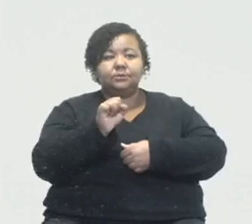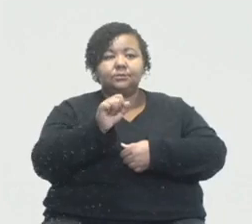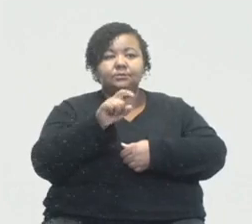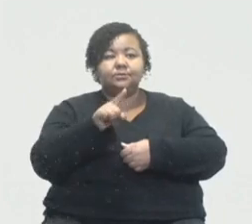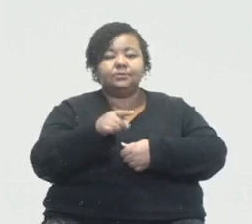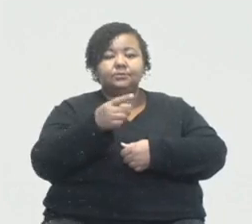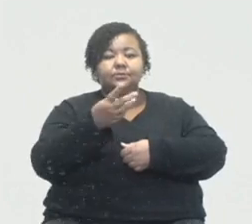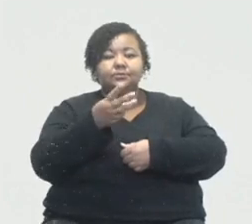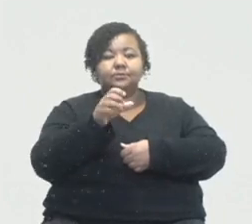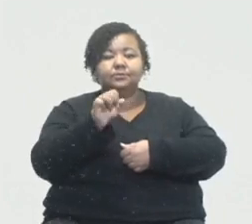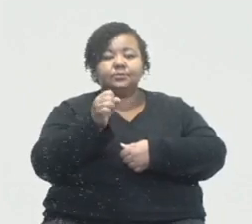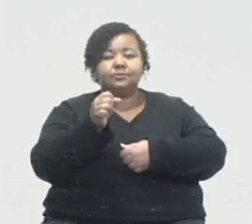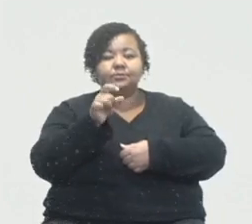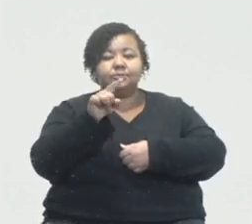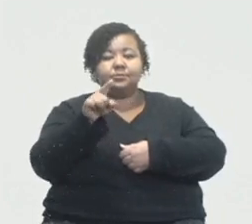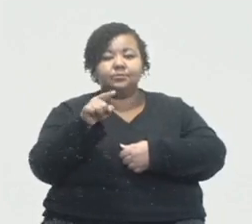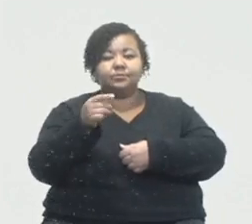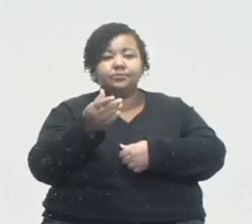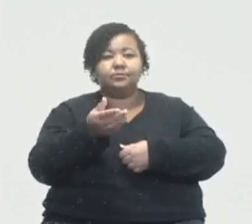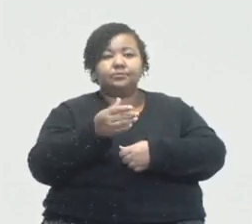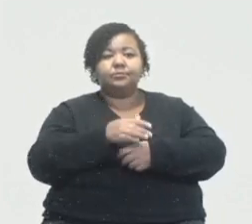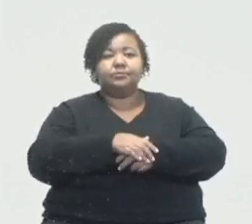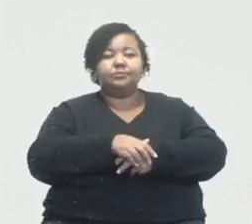38, é igual